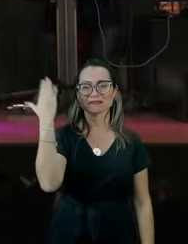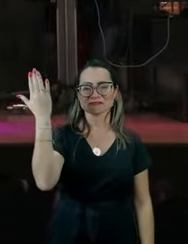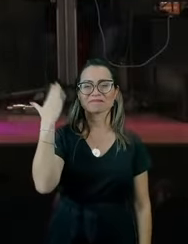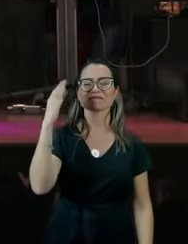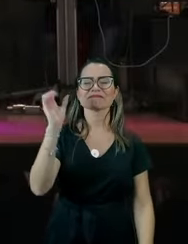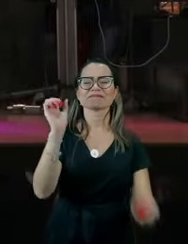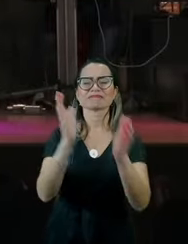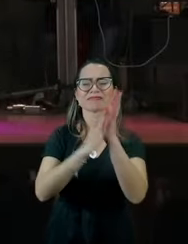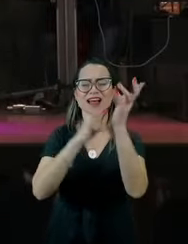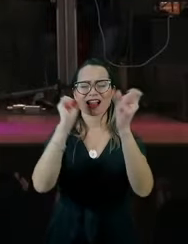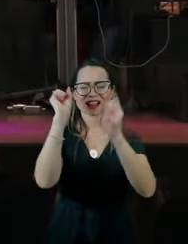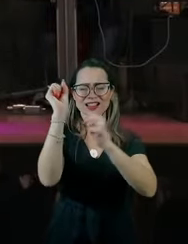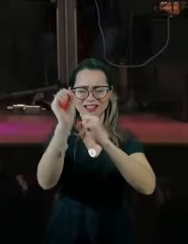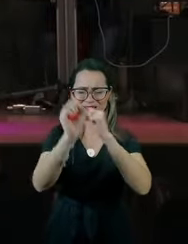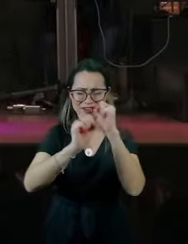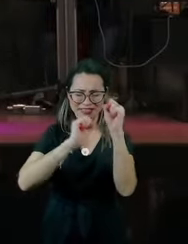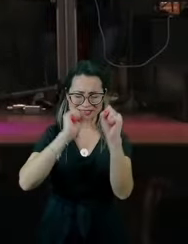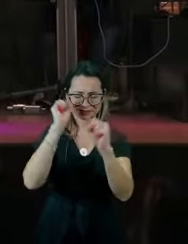Aleluia.